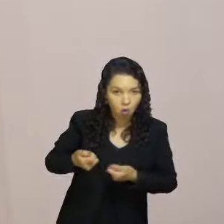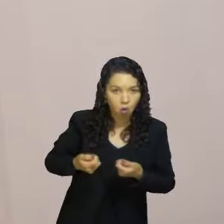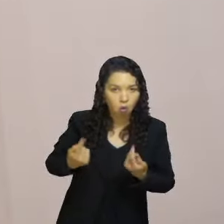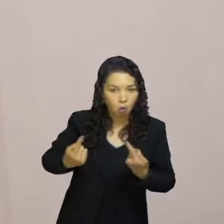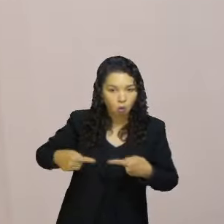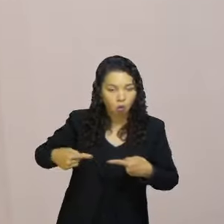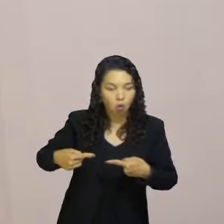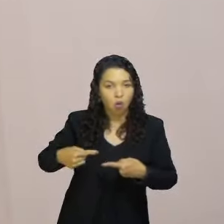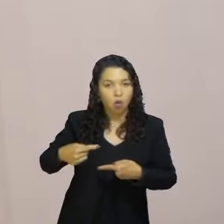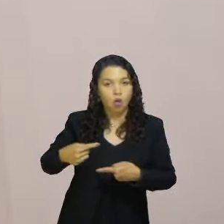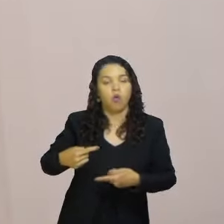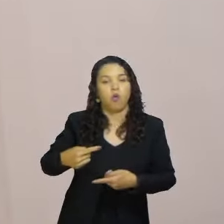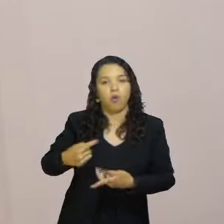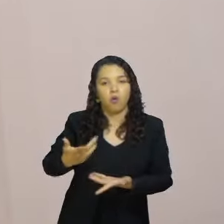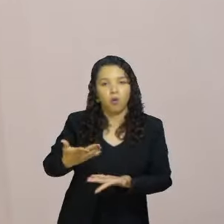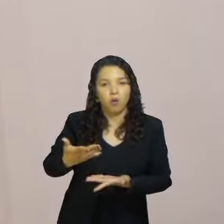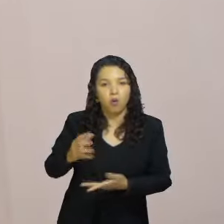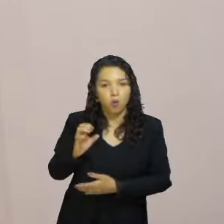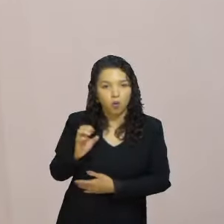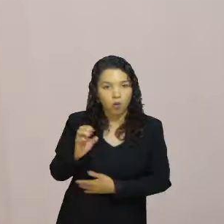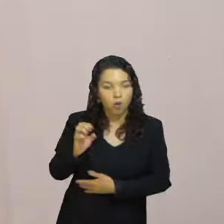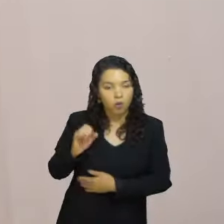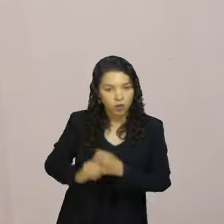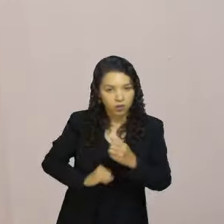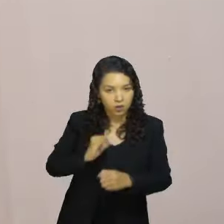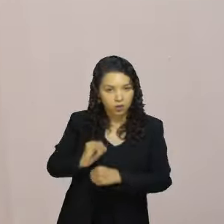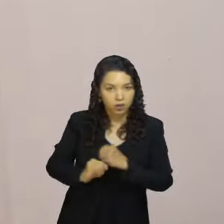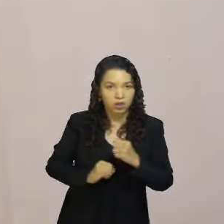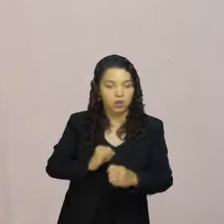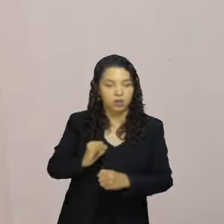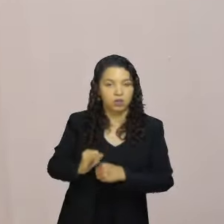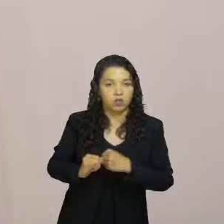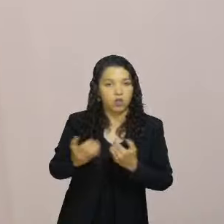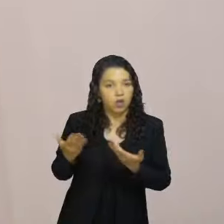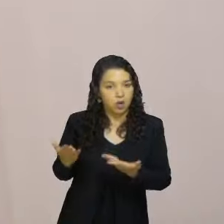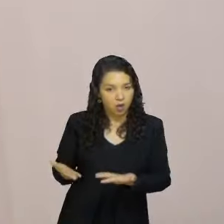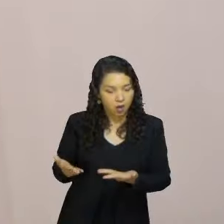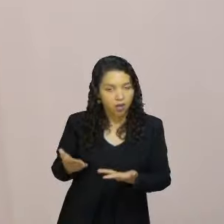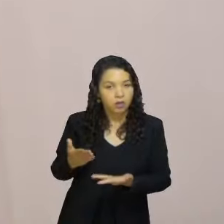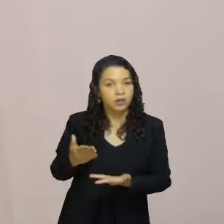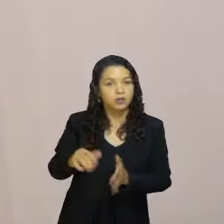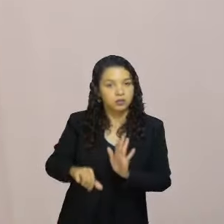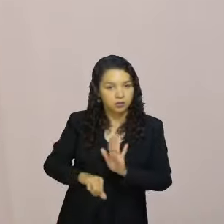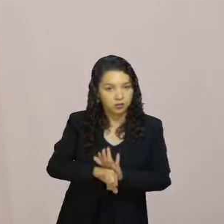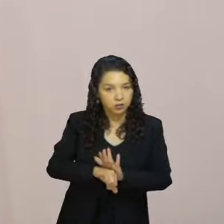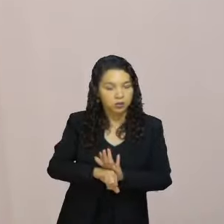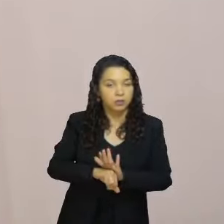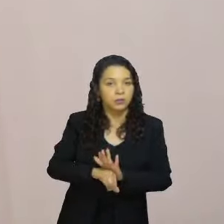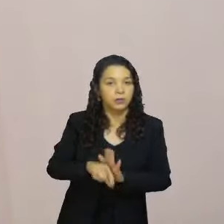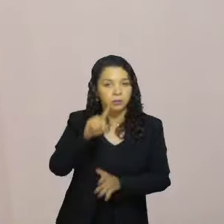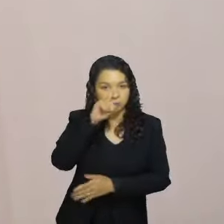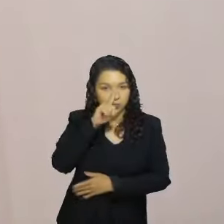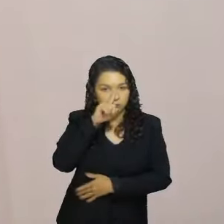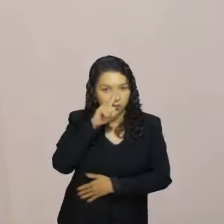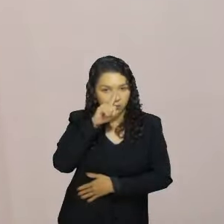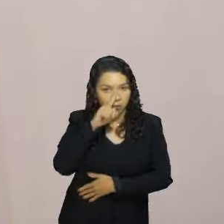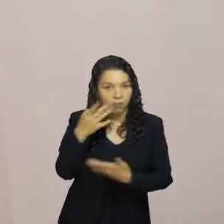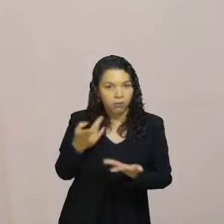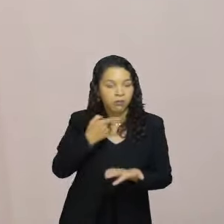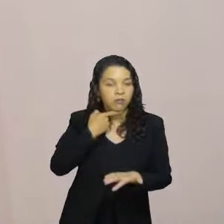crime em relação a essa epidemia e a esse vício que tem sido um drama para muitas e muitas